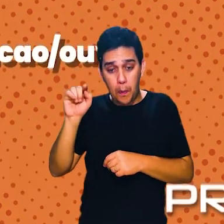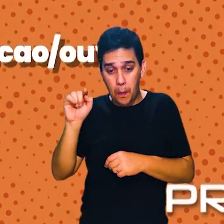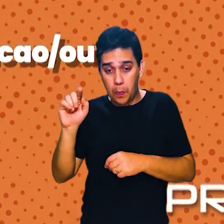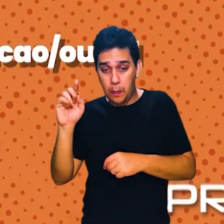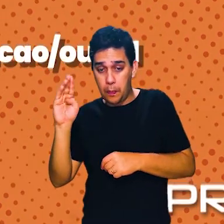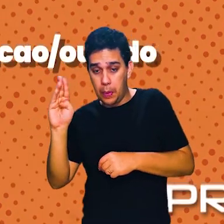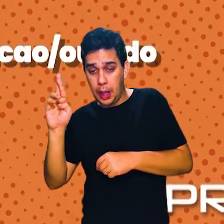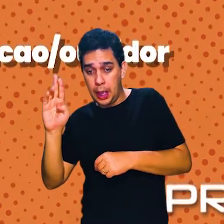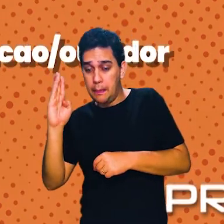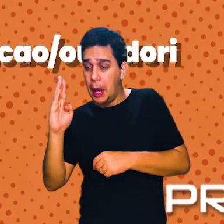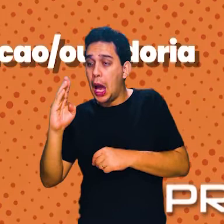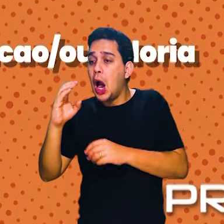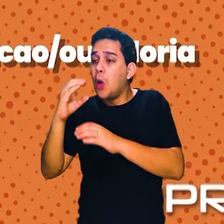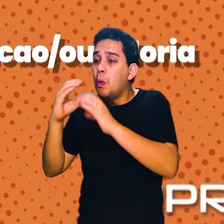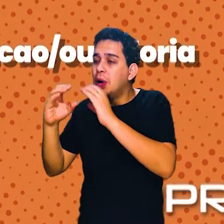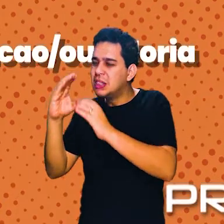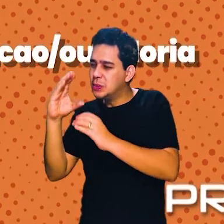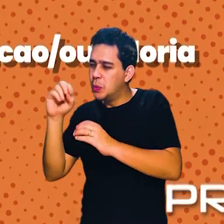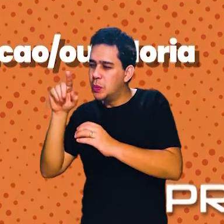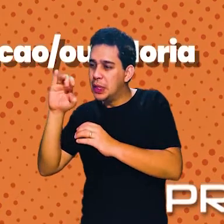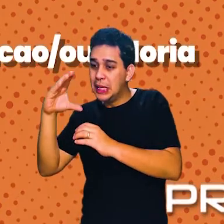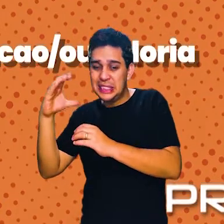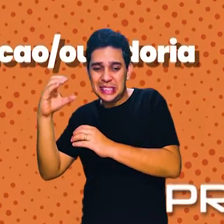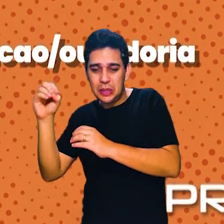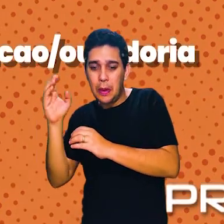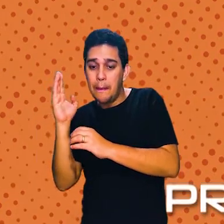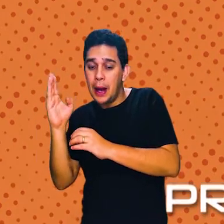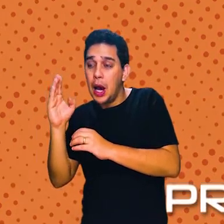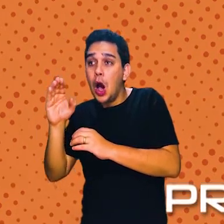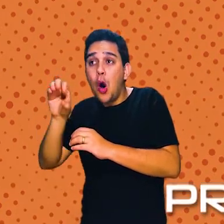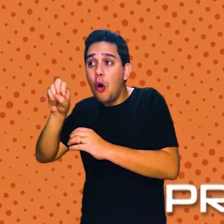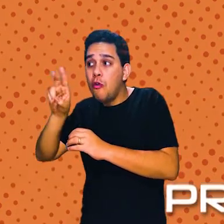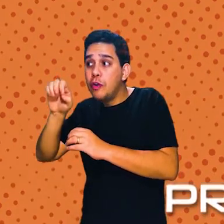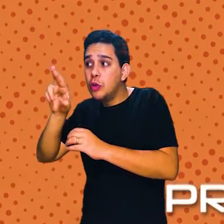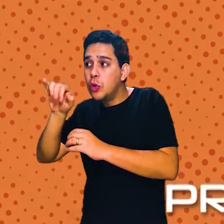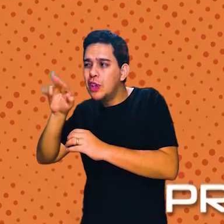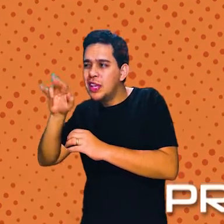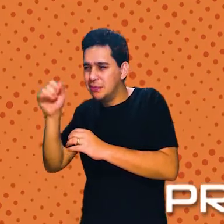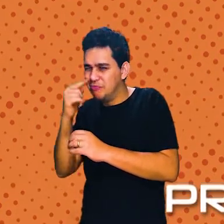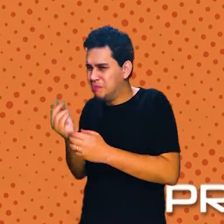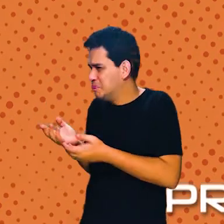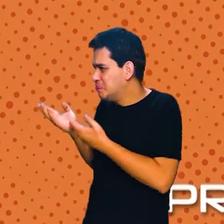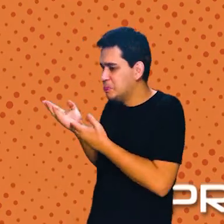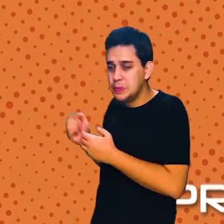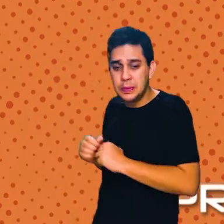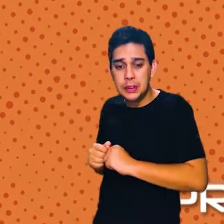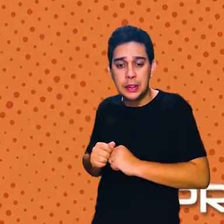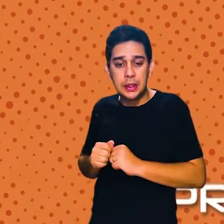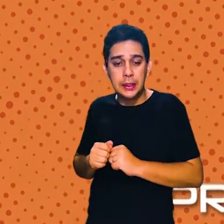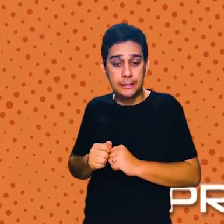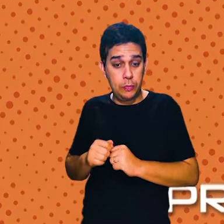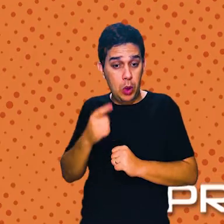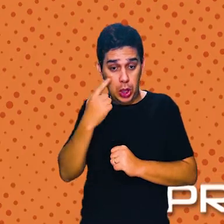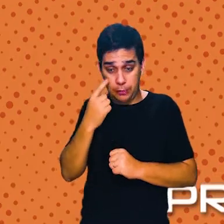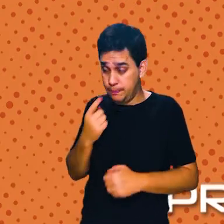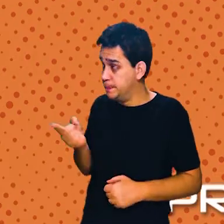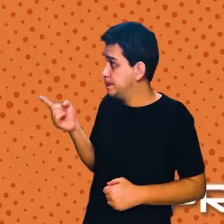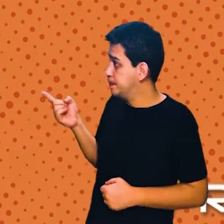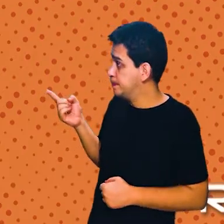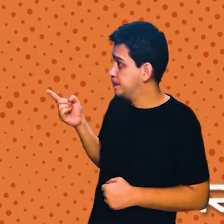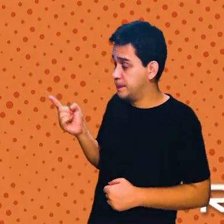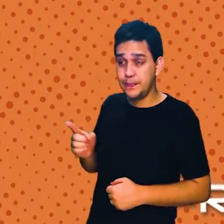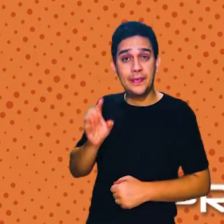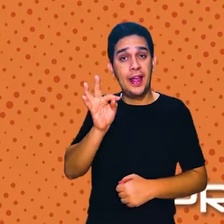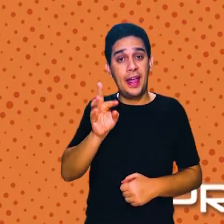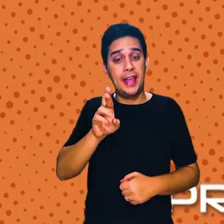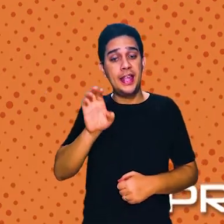www.mprj.mp.br/comunicação sem cedilha e sem tio /ouvidoria. O Tribunal Regional Eleitoral do Estado do Rio de Janeiro, TRE, também